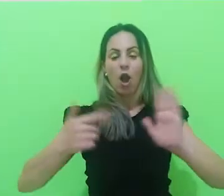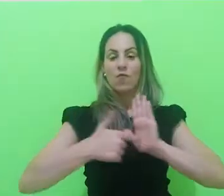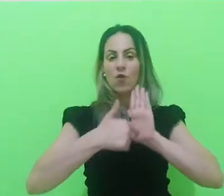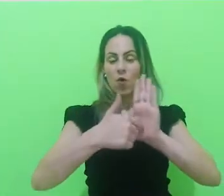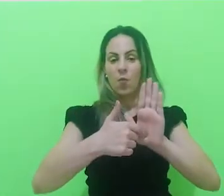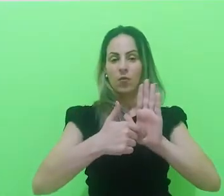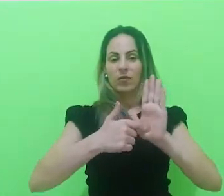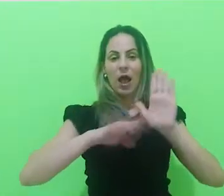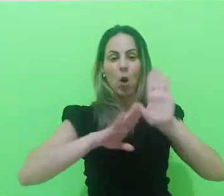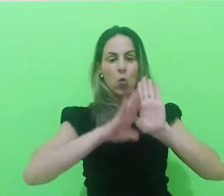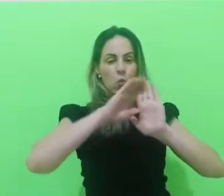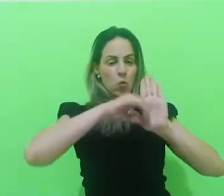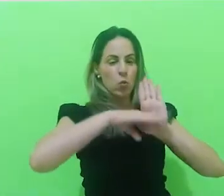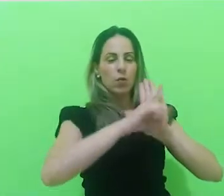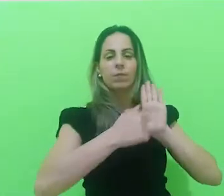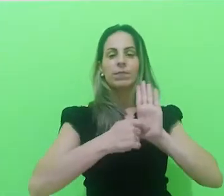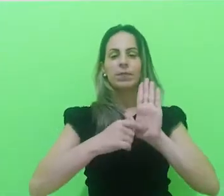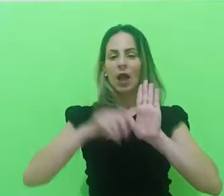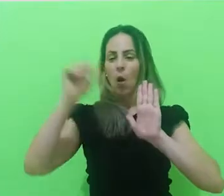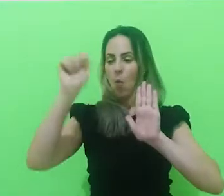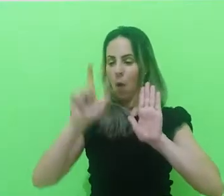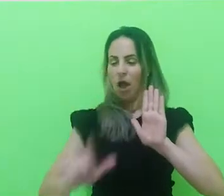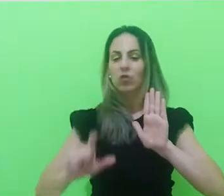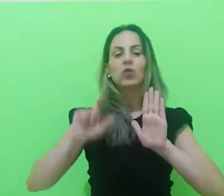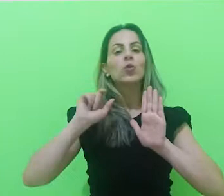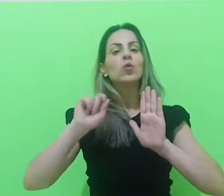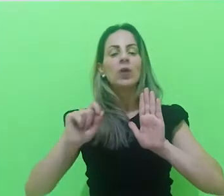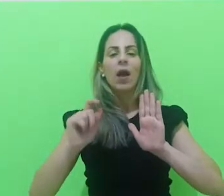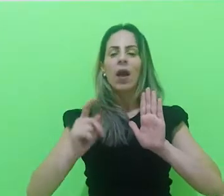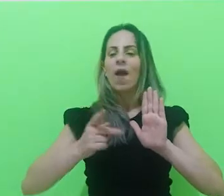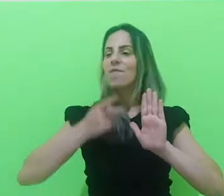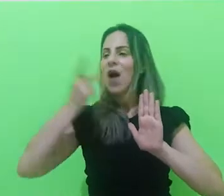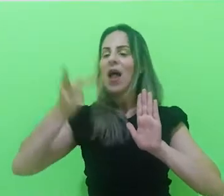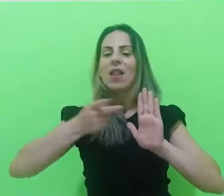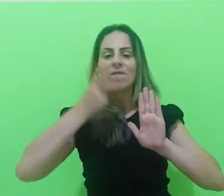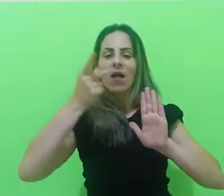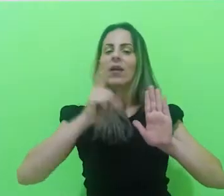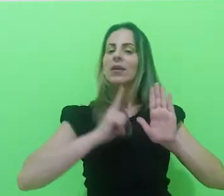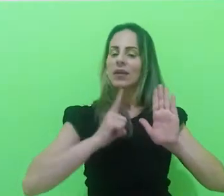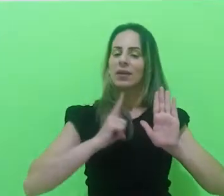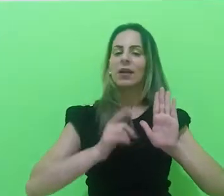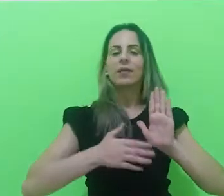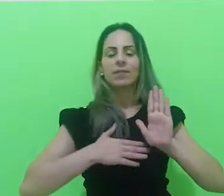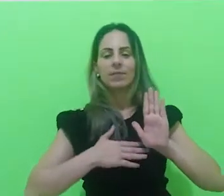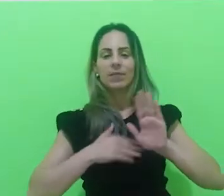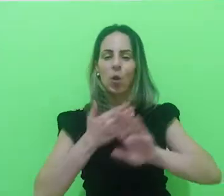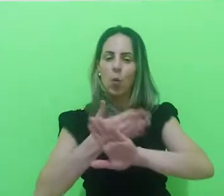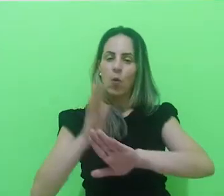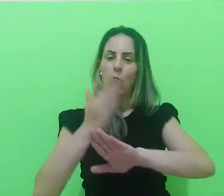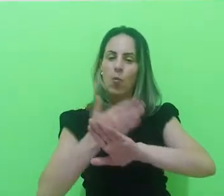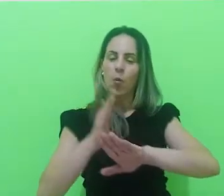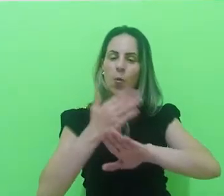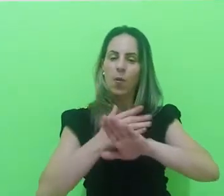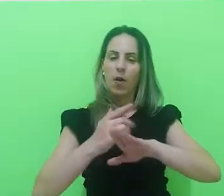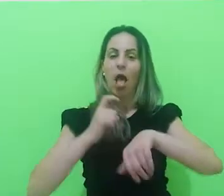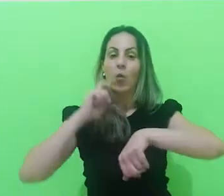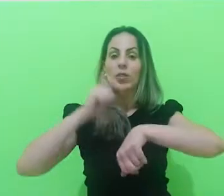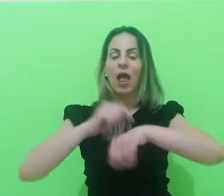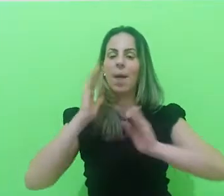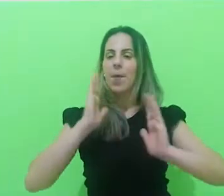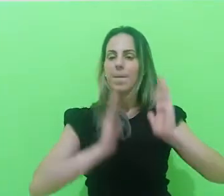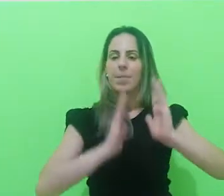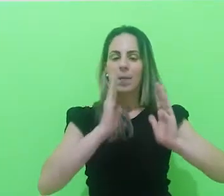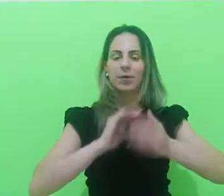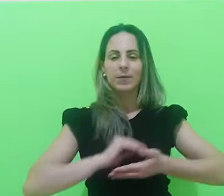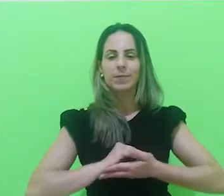meio de gráfico. Esse azul é o tanto de fala que você tem nos nossos treinos. Esse é o tempo de fala. E